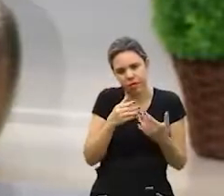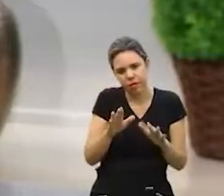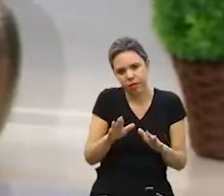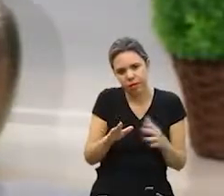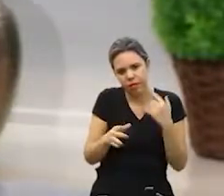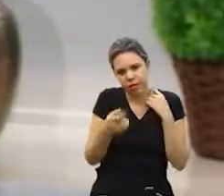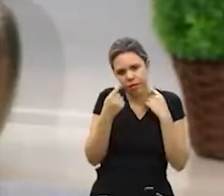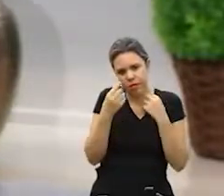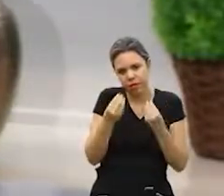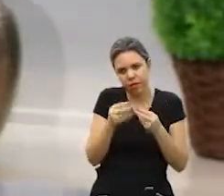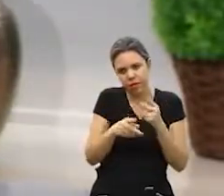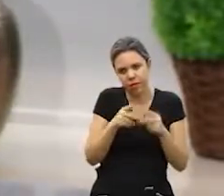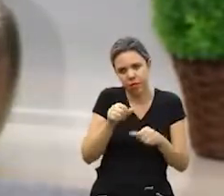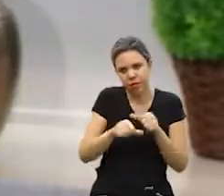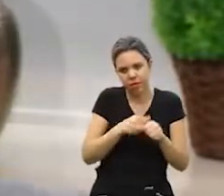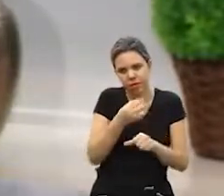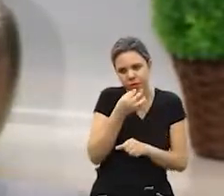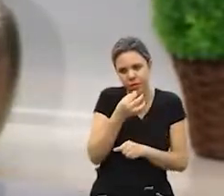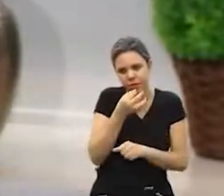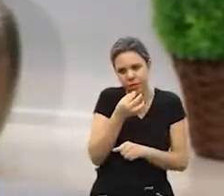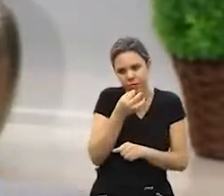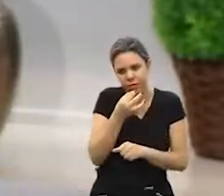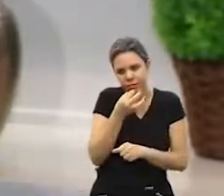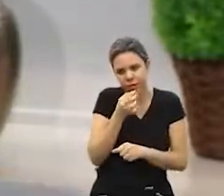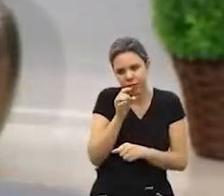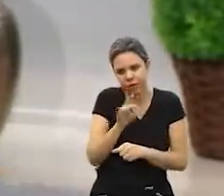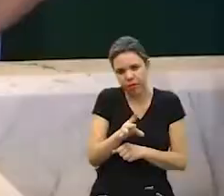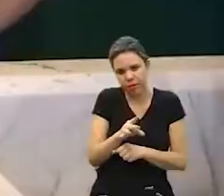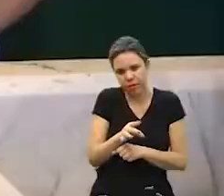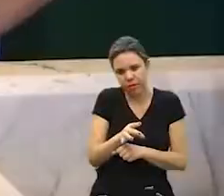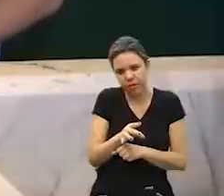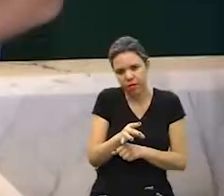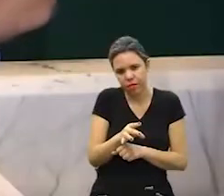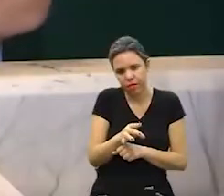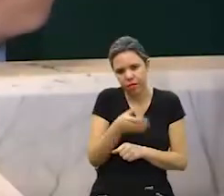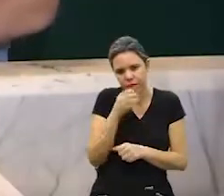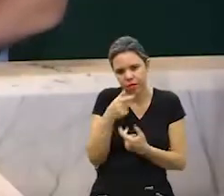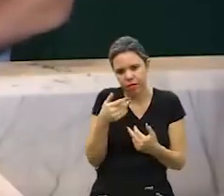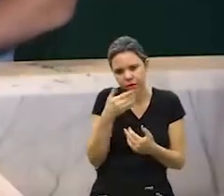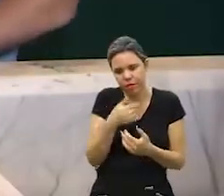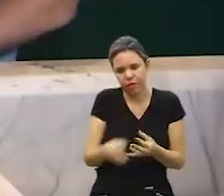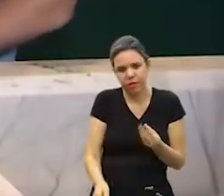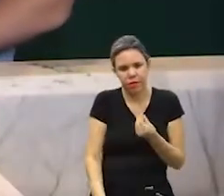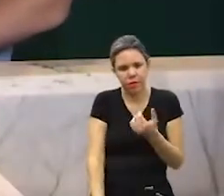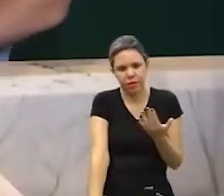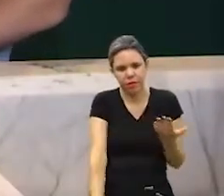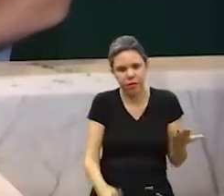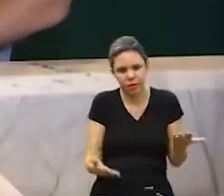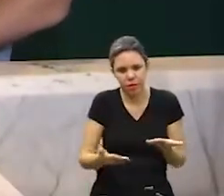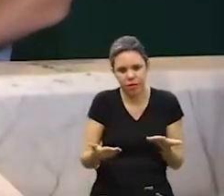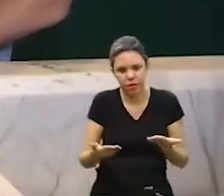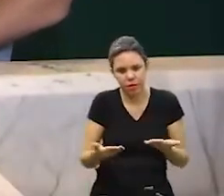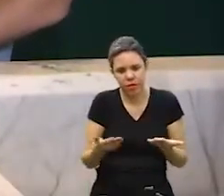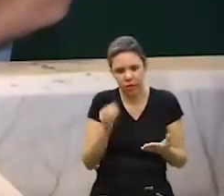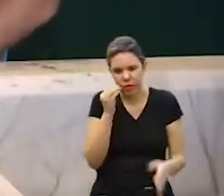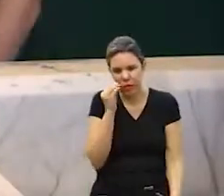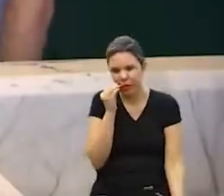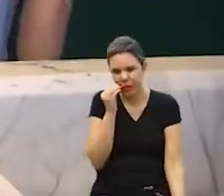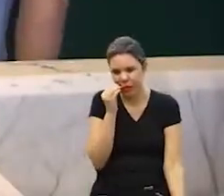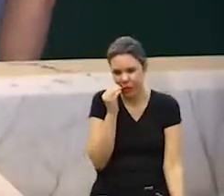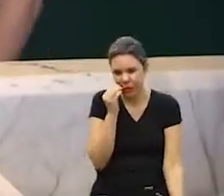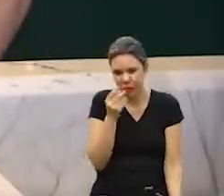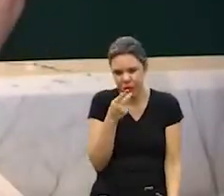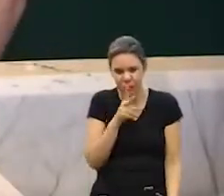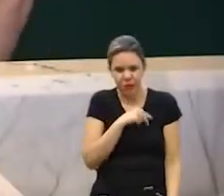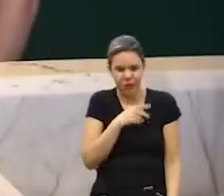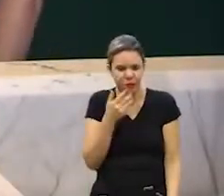aberto, assim, eu vi muita gente que eu já mudei a opinião, falei assim, só tomo um licor porque é mais docinho. Hoje tá tomando amarguíssimo e